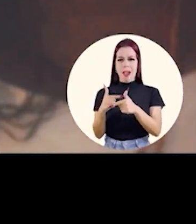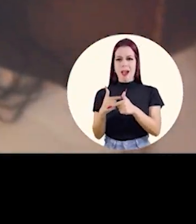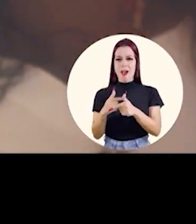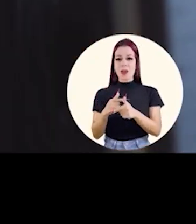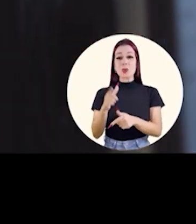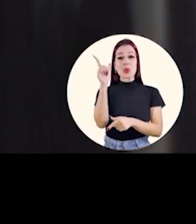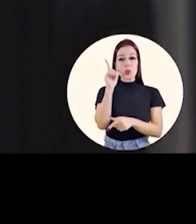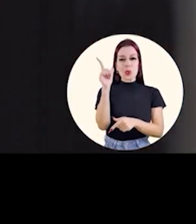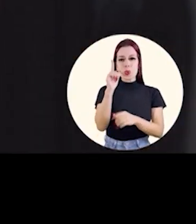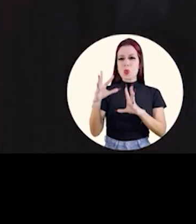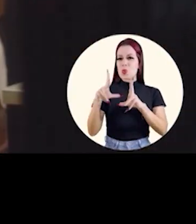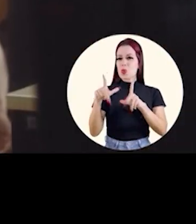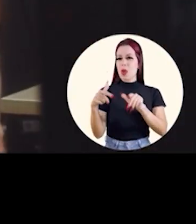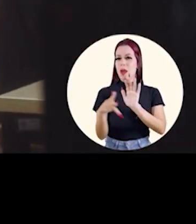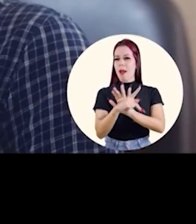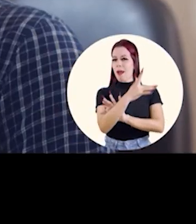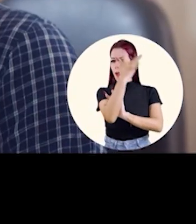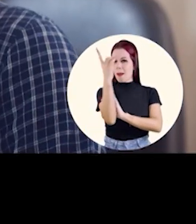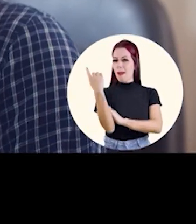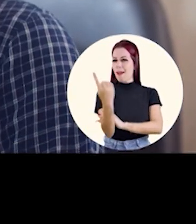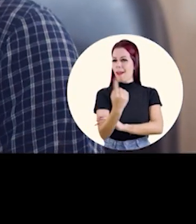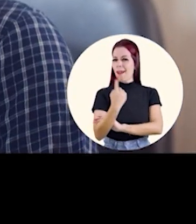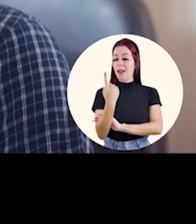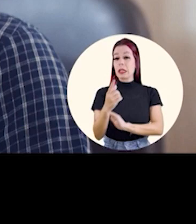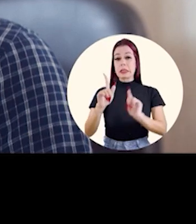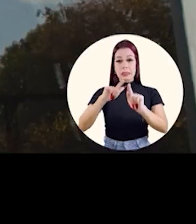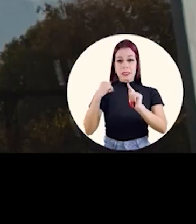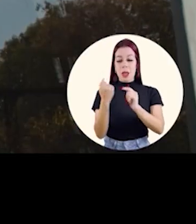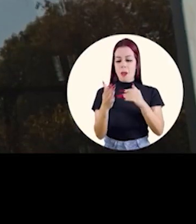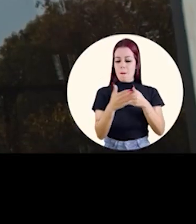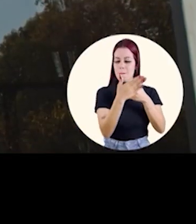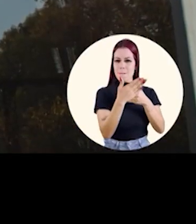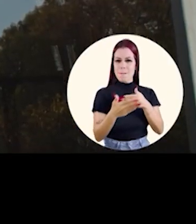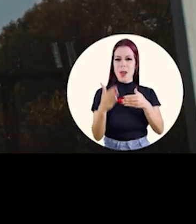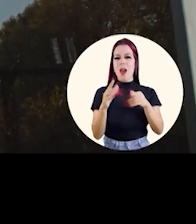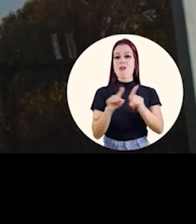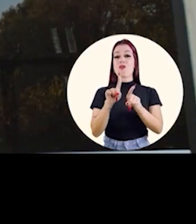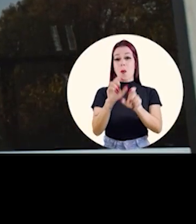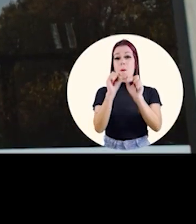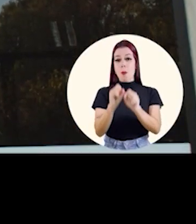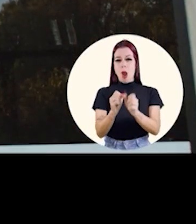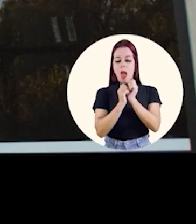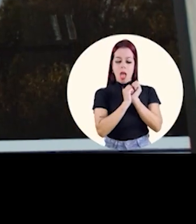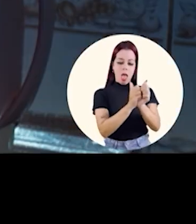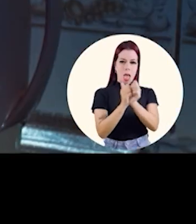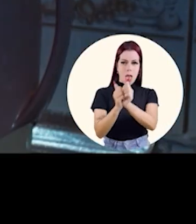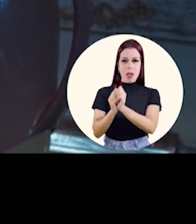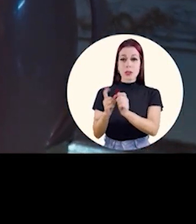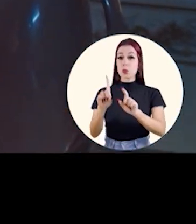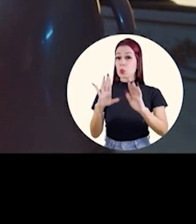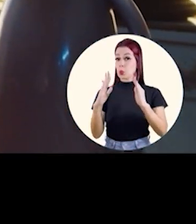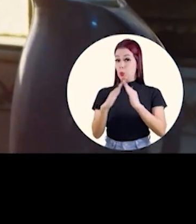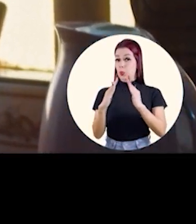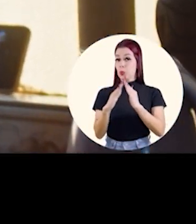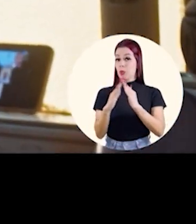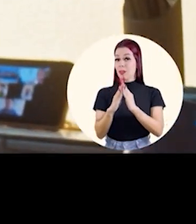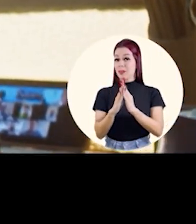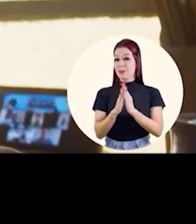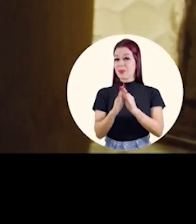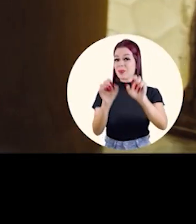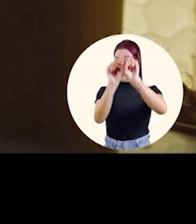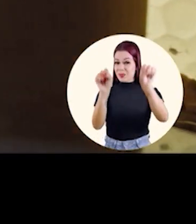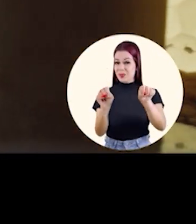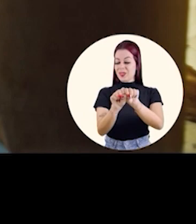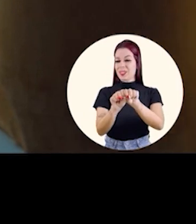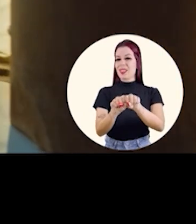coletividades até a conquista de direitos individuais a assembleia está com as portas abertas Mas você pode acompanhar tudo pela